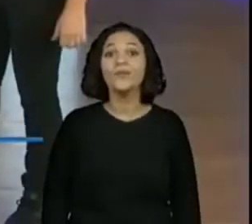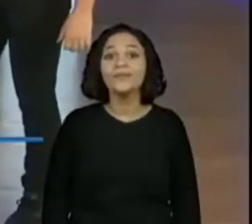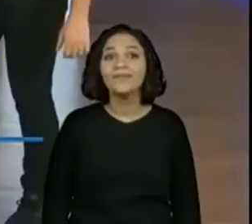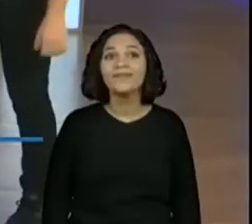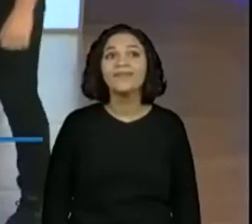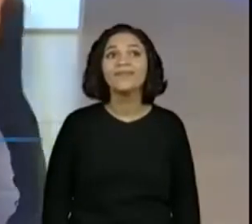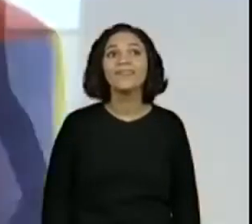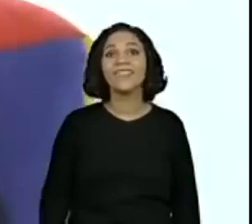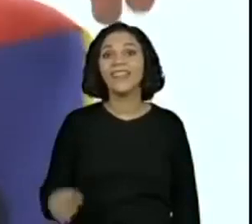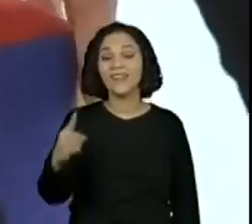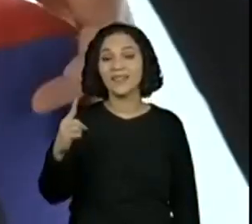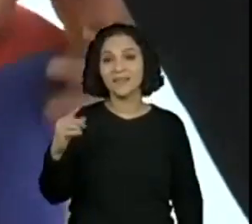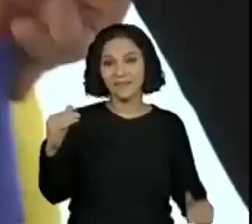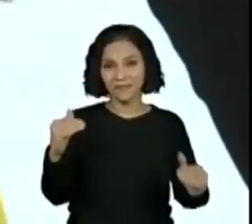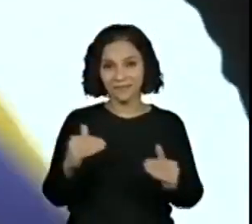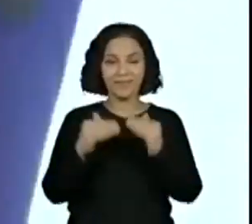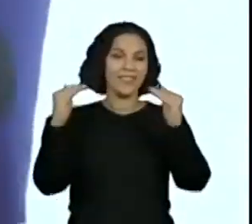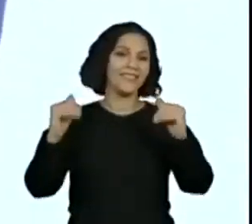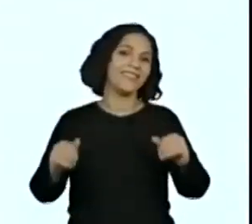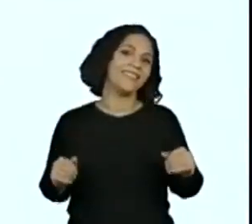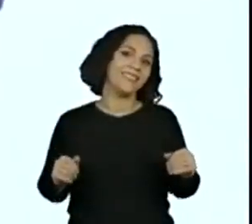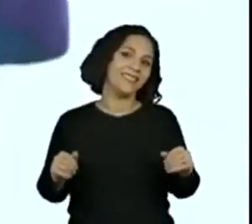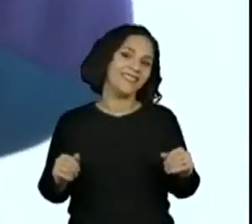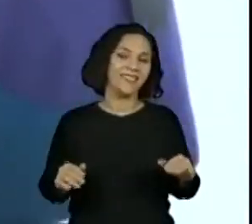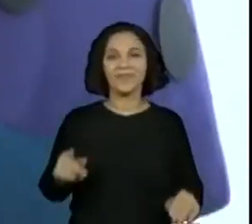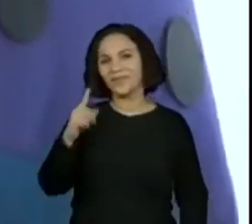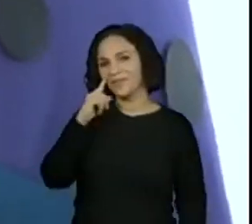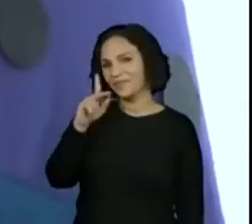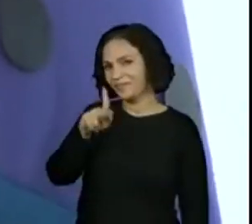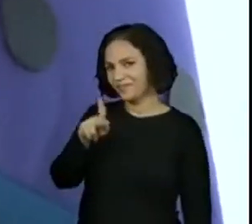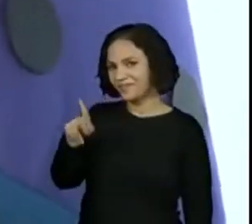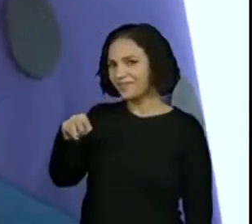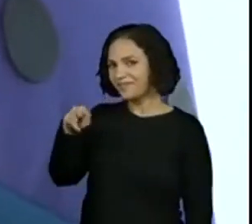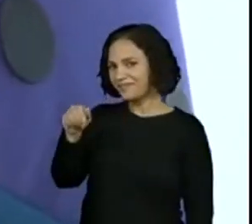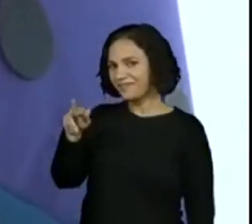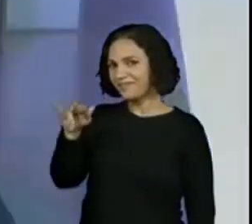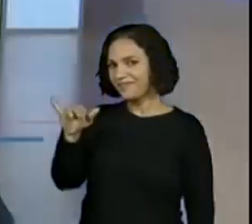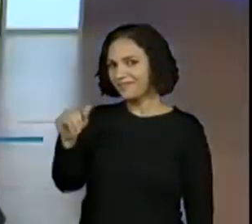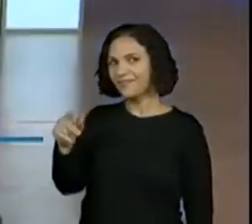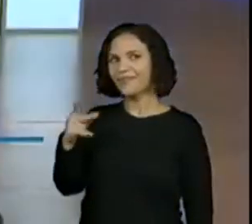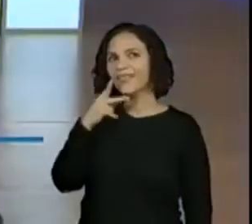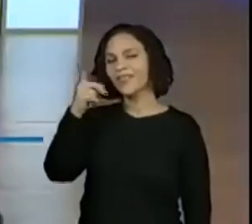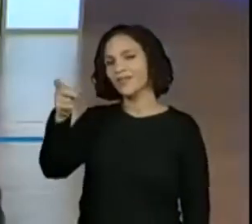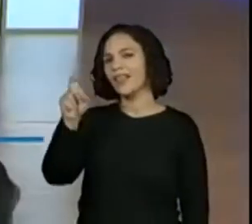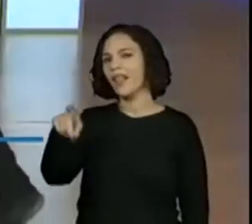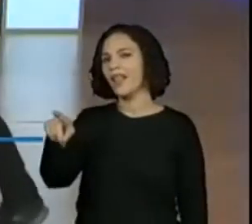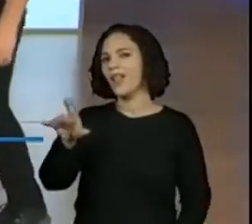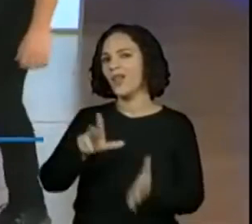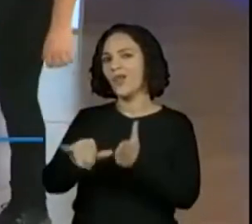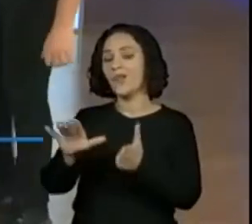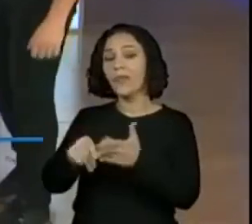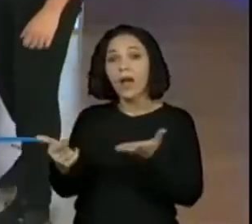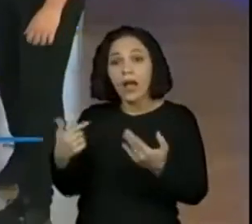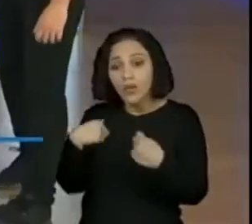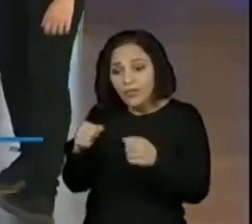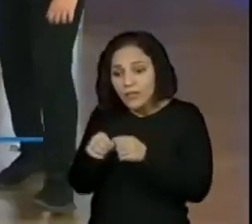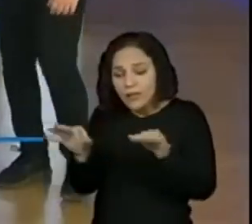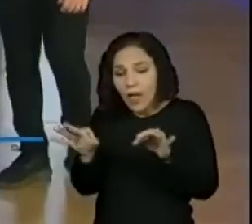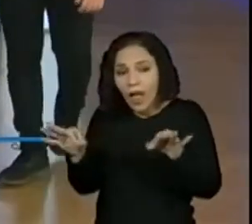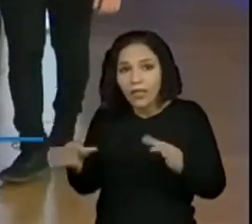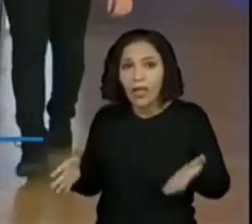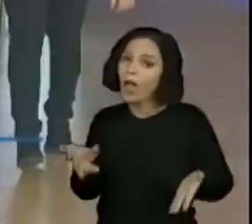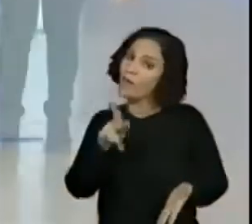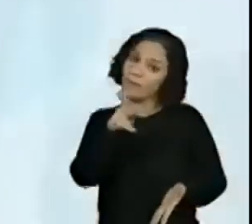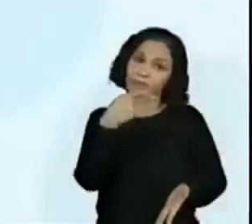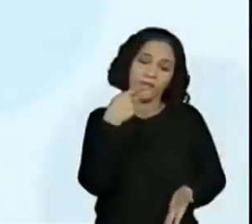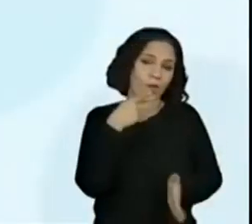e saiu um mas eu Professora Maria Marina ele falou que você tá Moçambique Aonde eu tô fazendo hoje ela